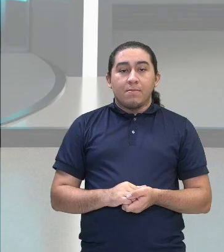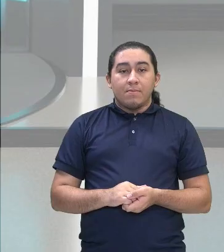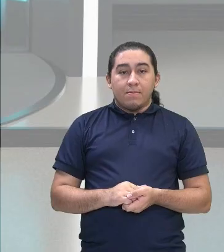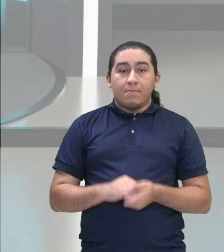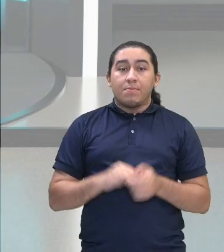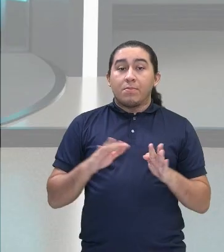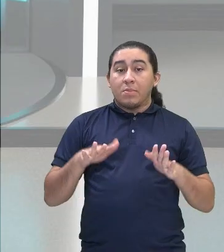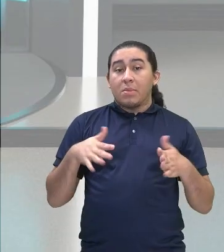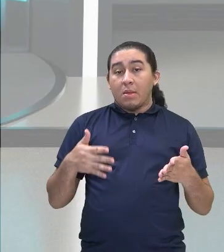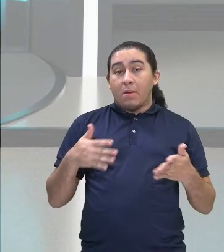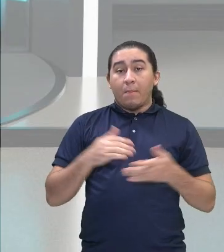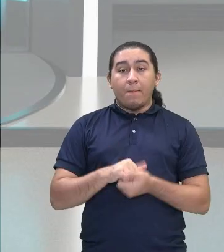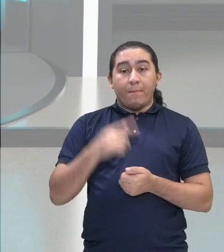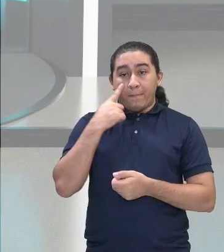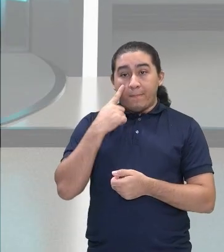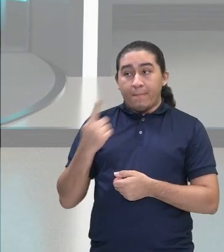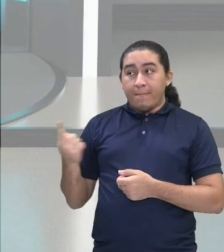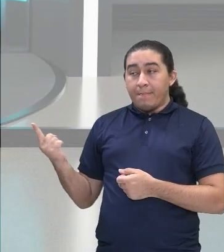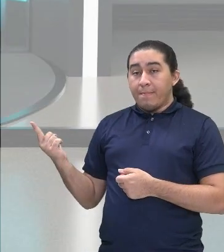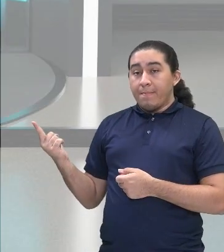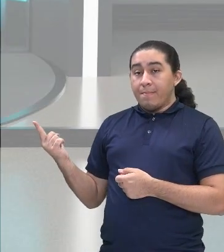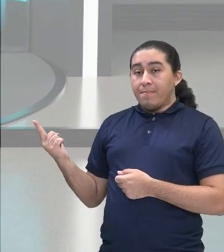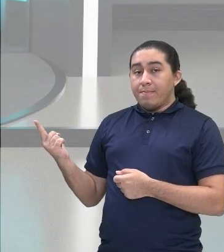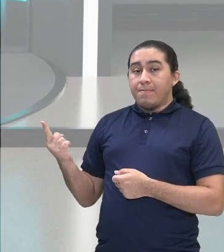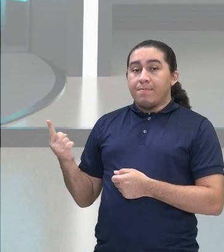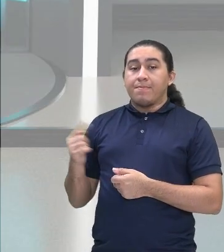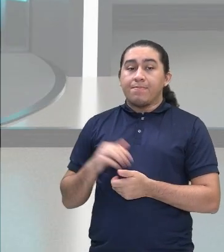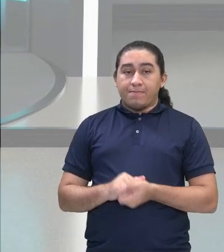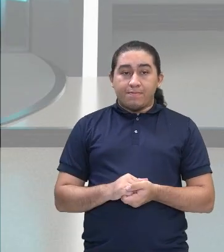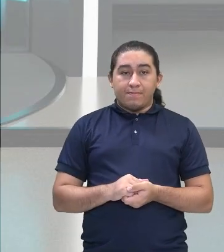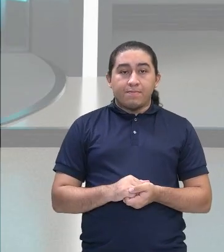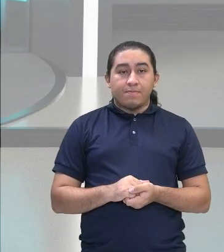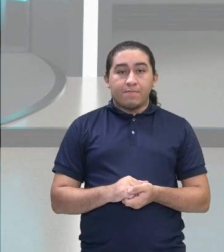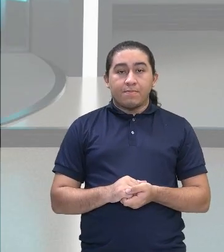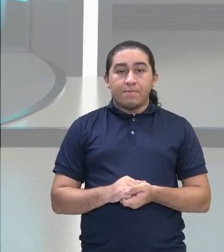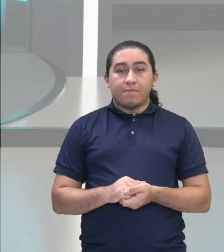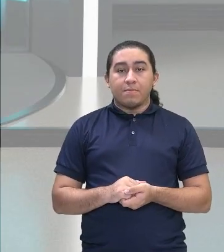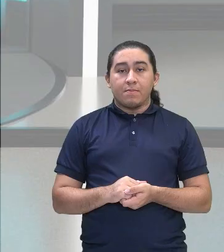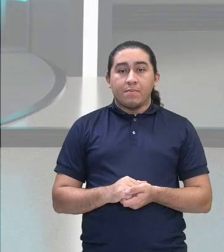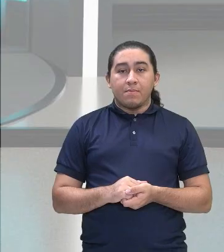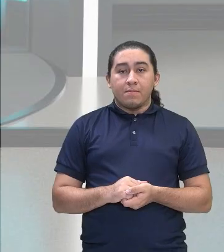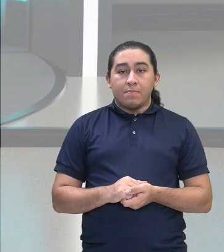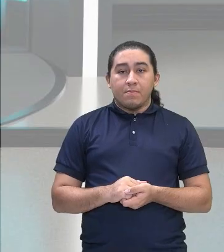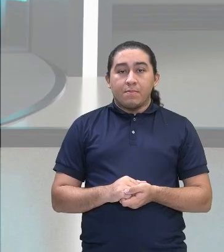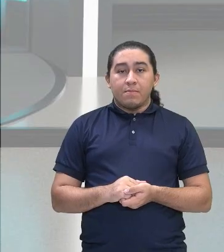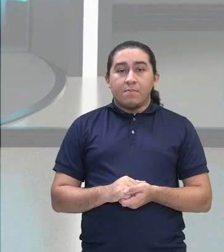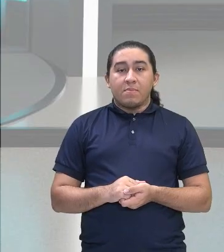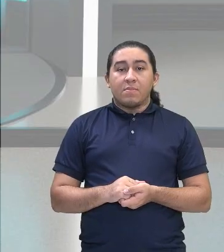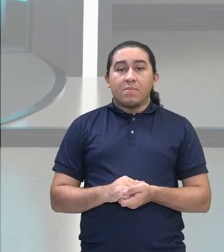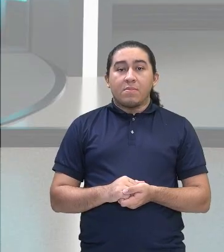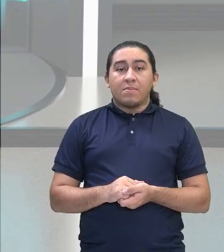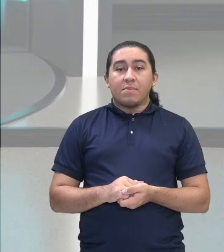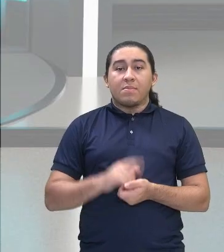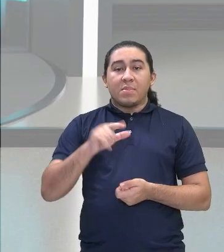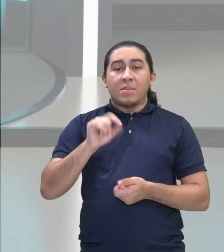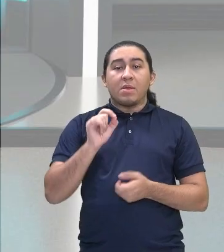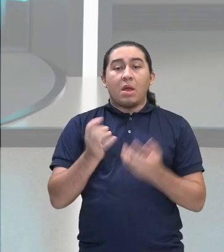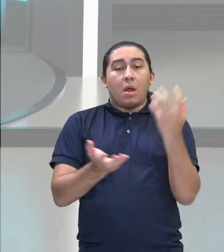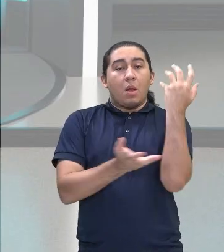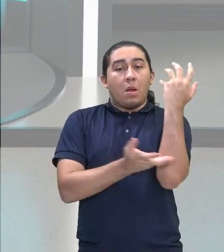Então, aqui ao meu lado, vocês estão vendo uma instalação. Como vocês podem ver, aqui são troncos calcinados, ou seja,